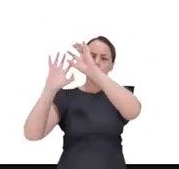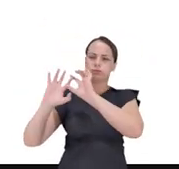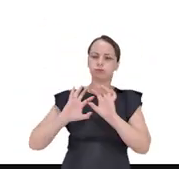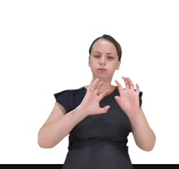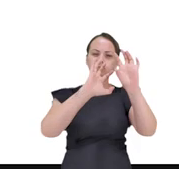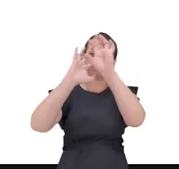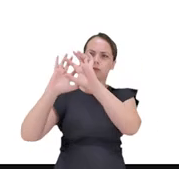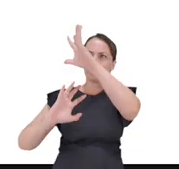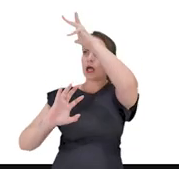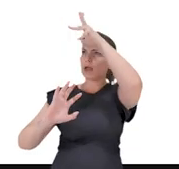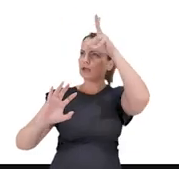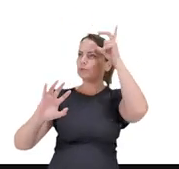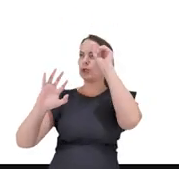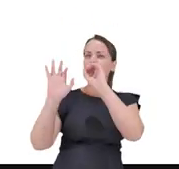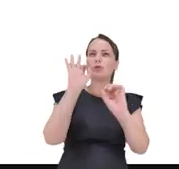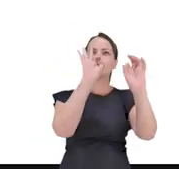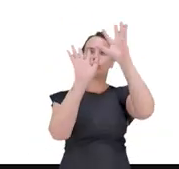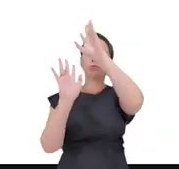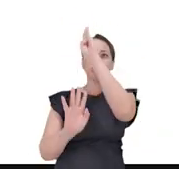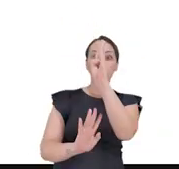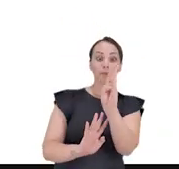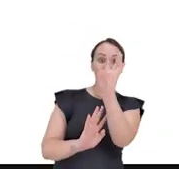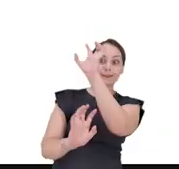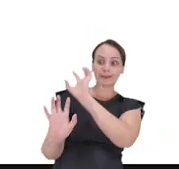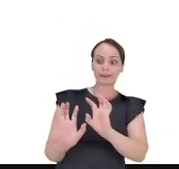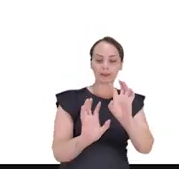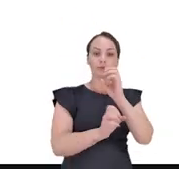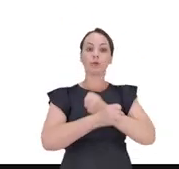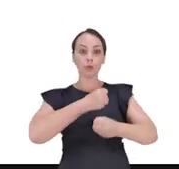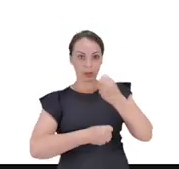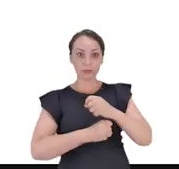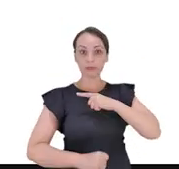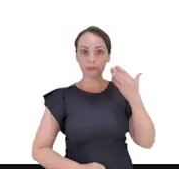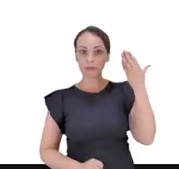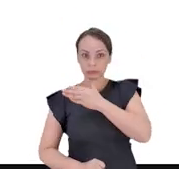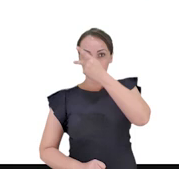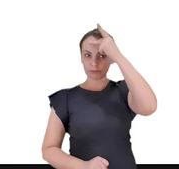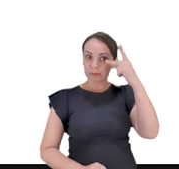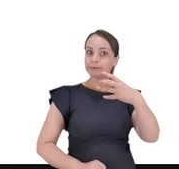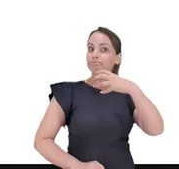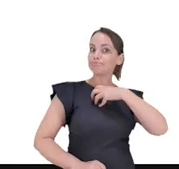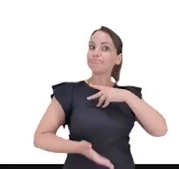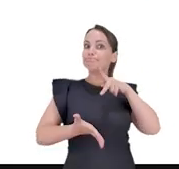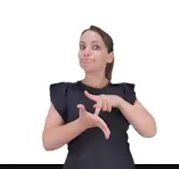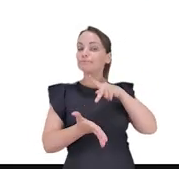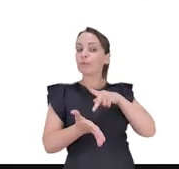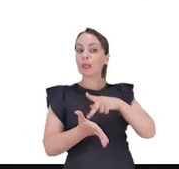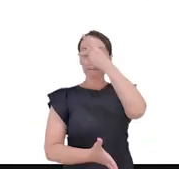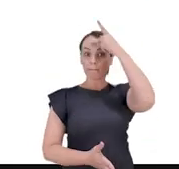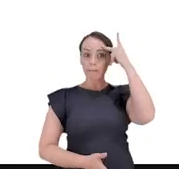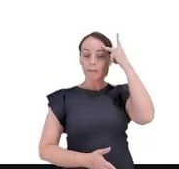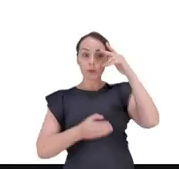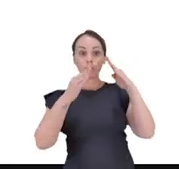Amazônia, atravessa todo o continente. No ano passado, uma prova que as pessoas sentiram na pele, é para quem mora no estado